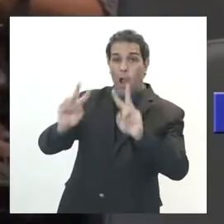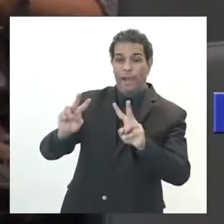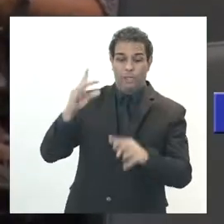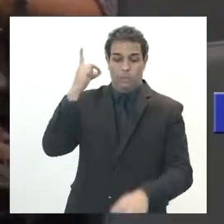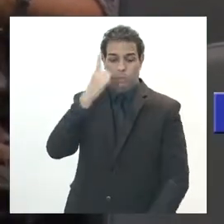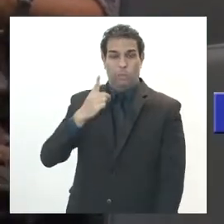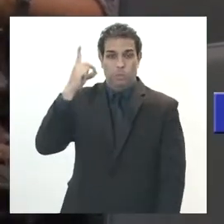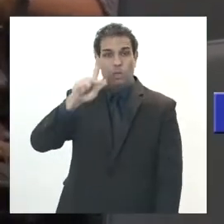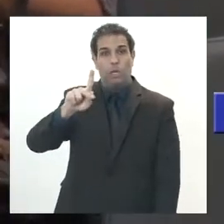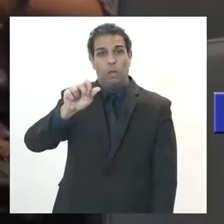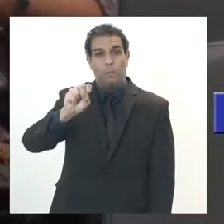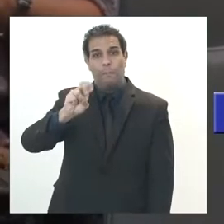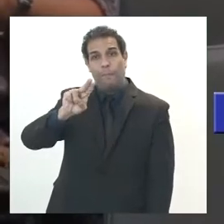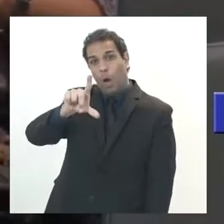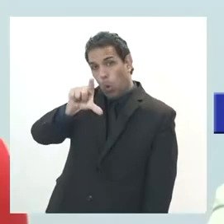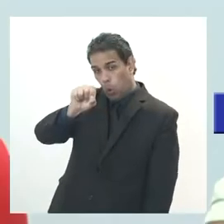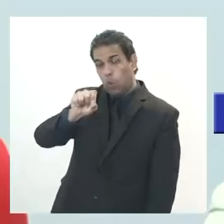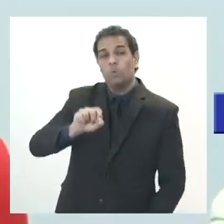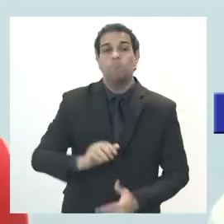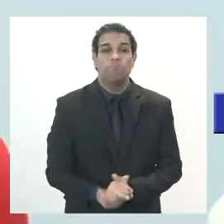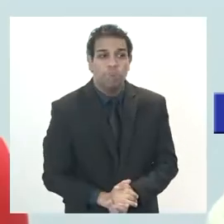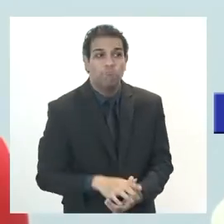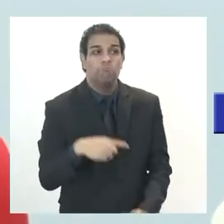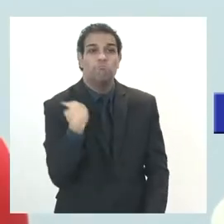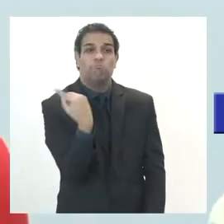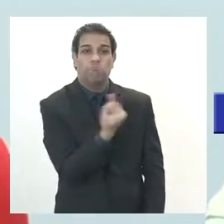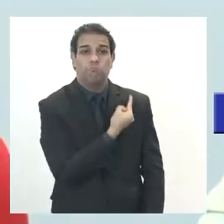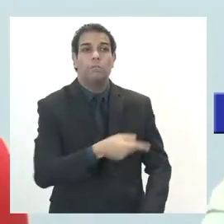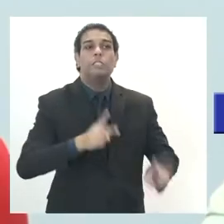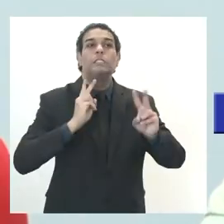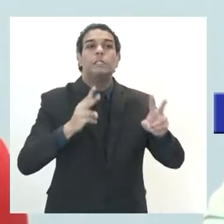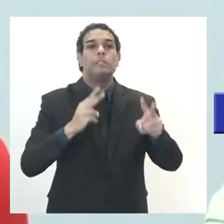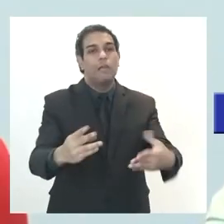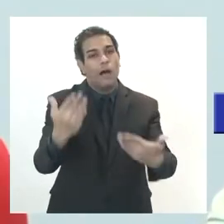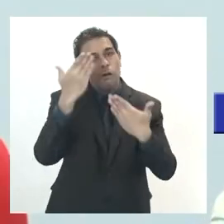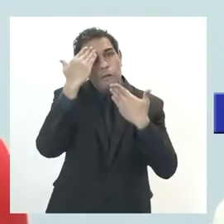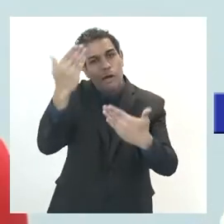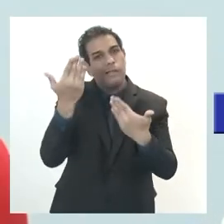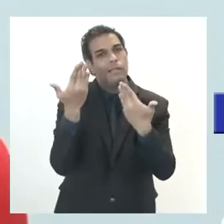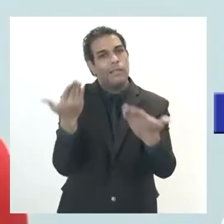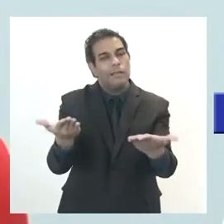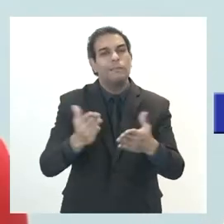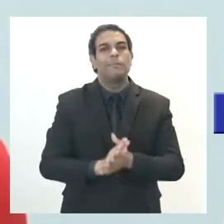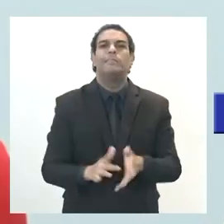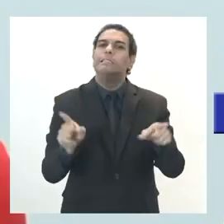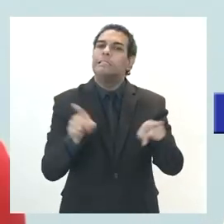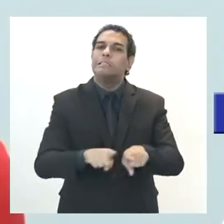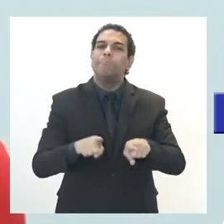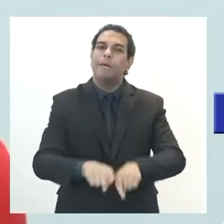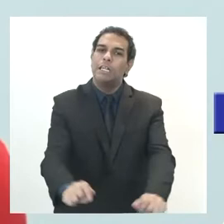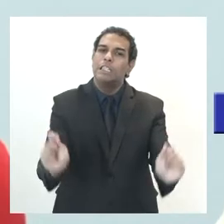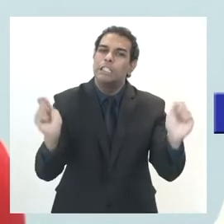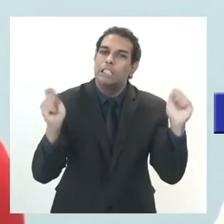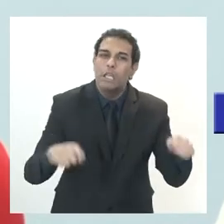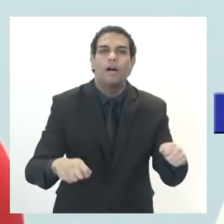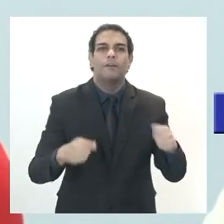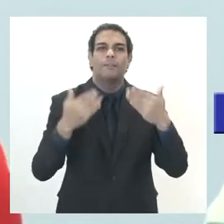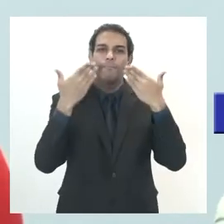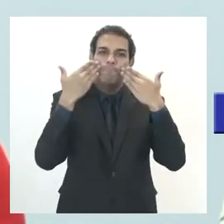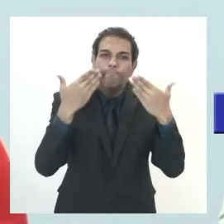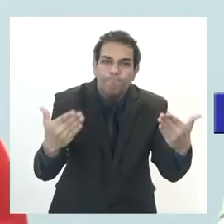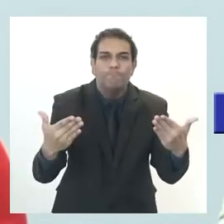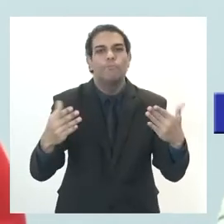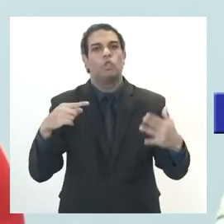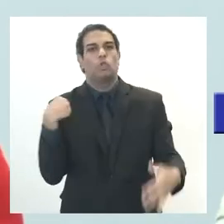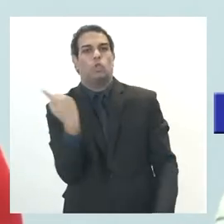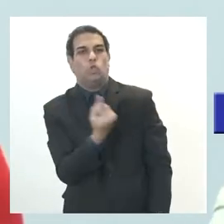reconhece não E com isso é que sempre tem uma gratidão com ele e sempre quando ele solicita